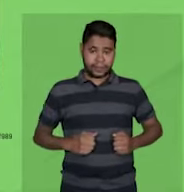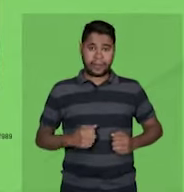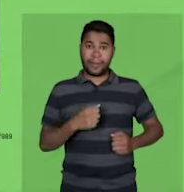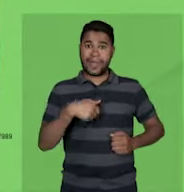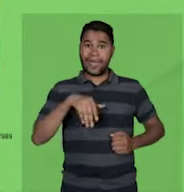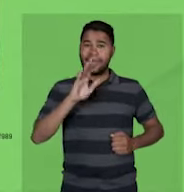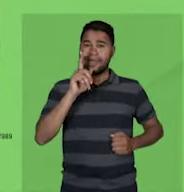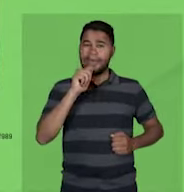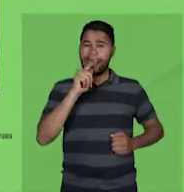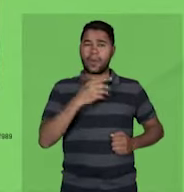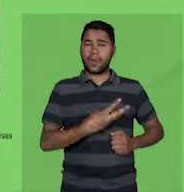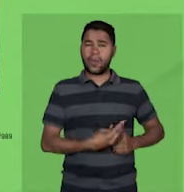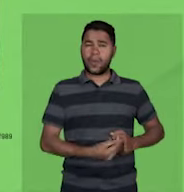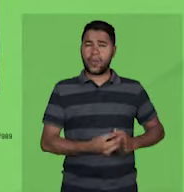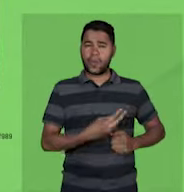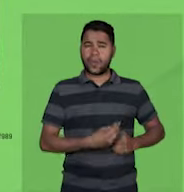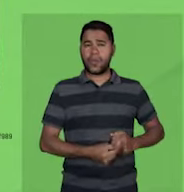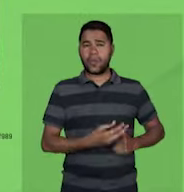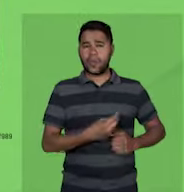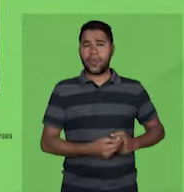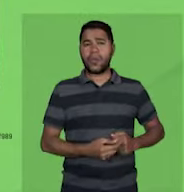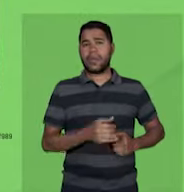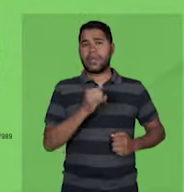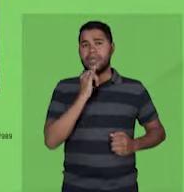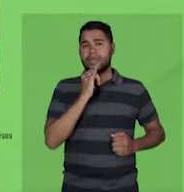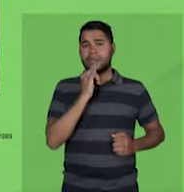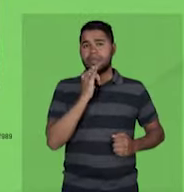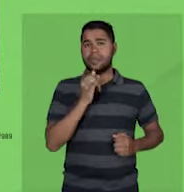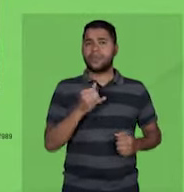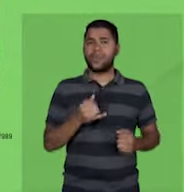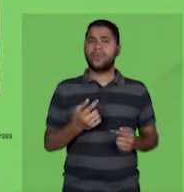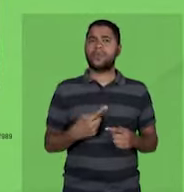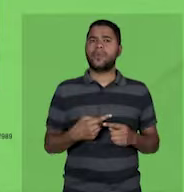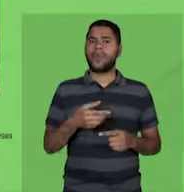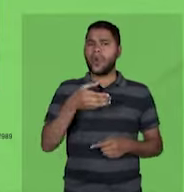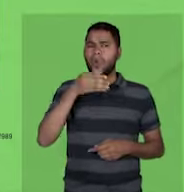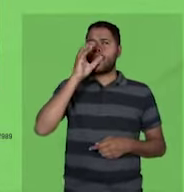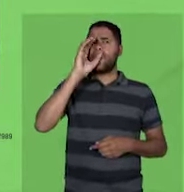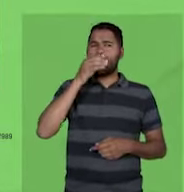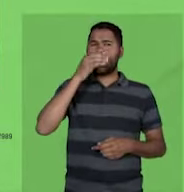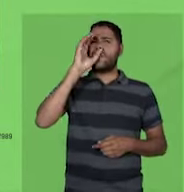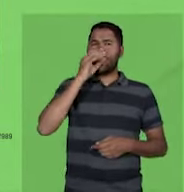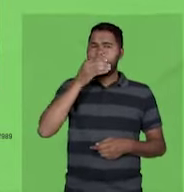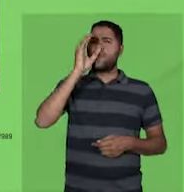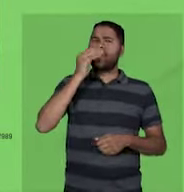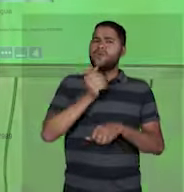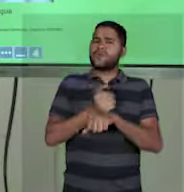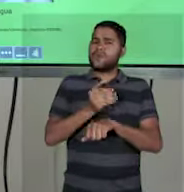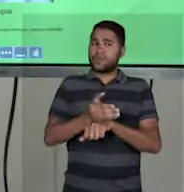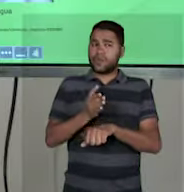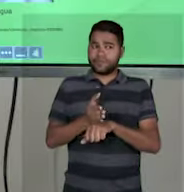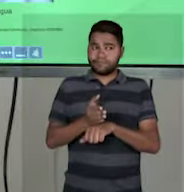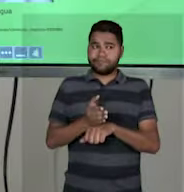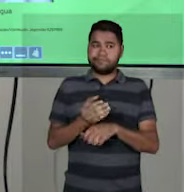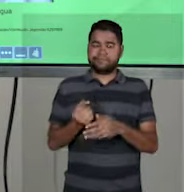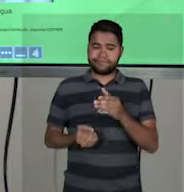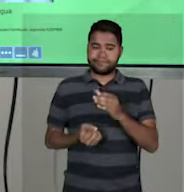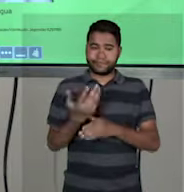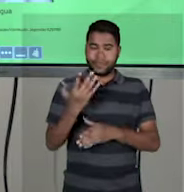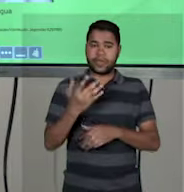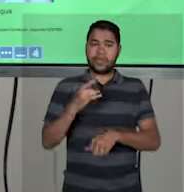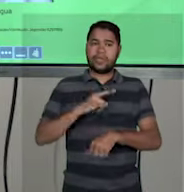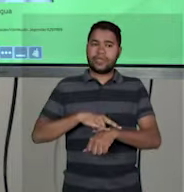água a gente beber, se a gente vai eliminar, né? Se a gente vai eliminar água, por que a gente tem que beber tanta água assim? No processo de formação da